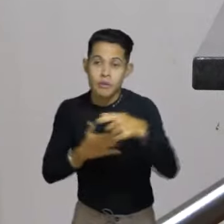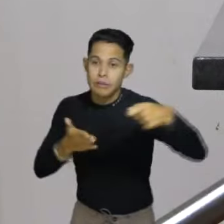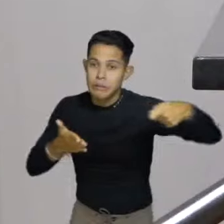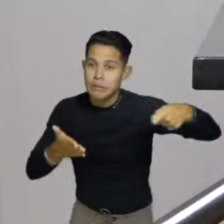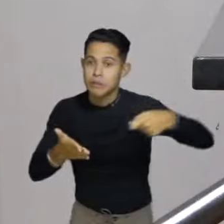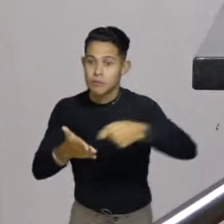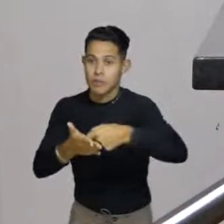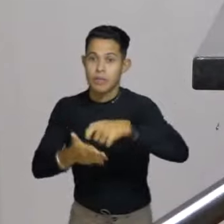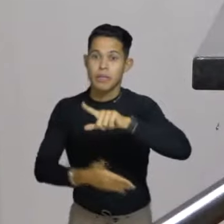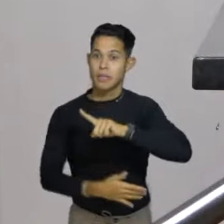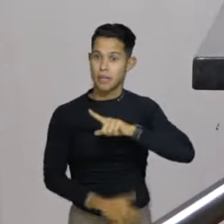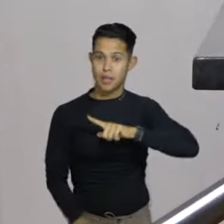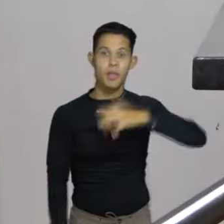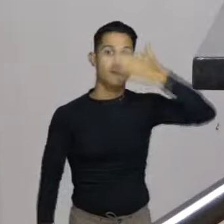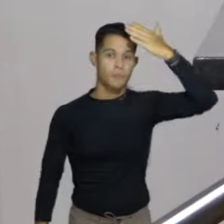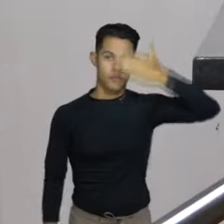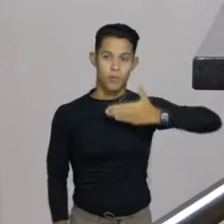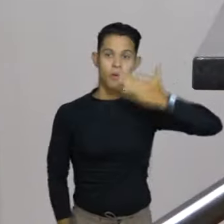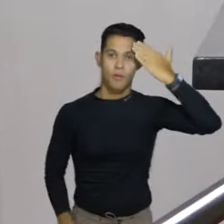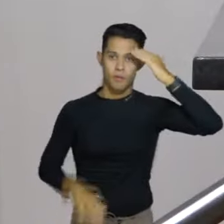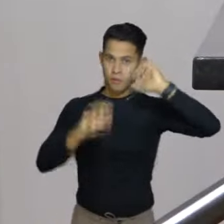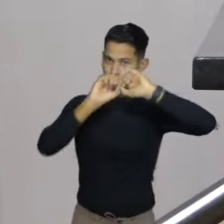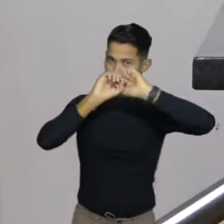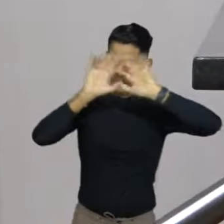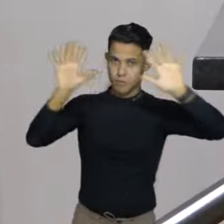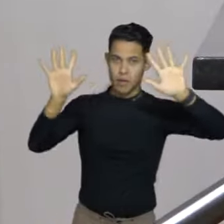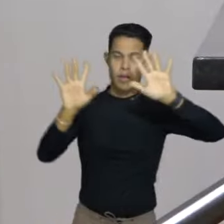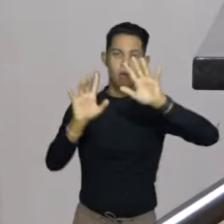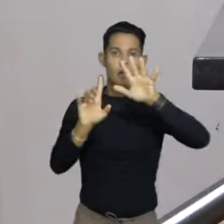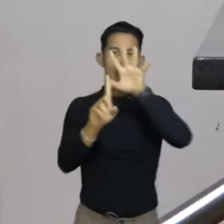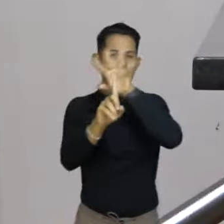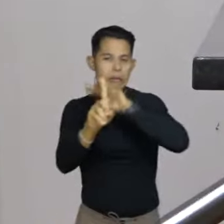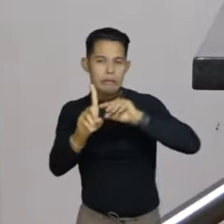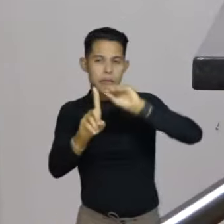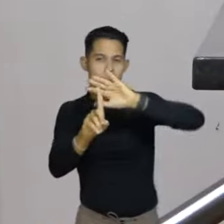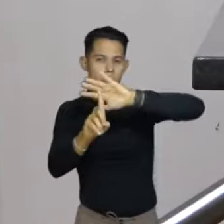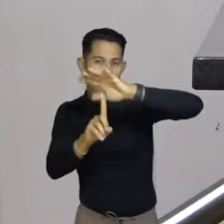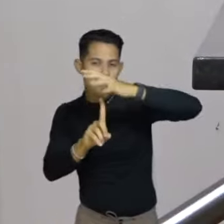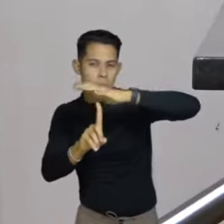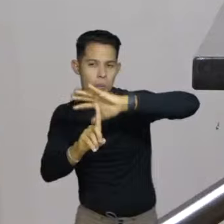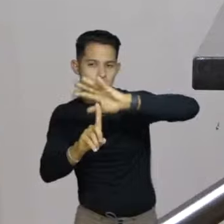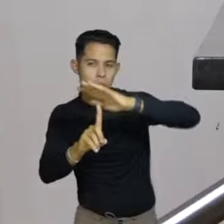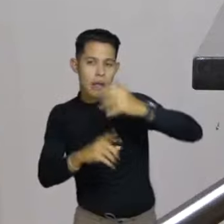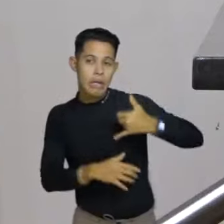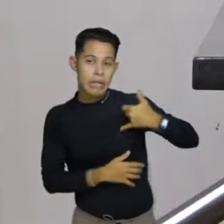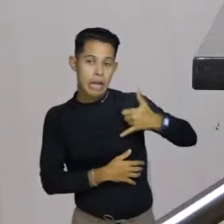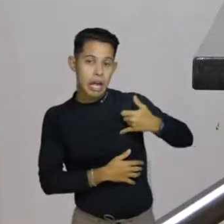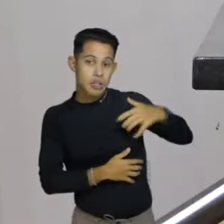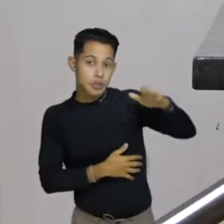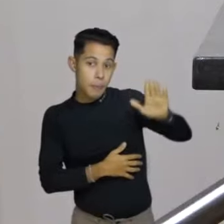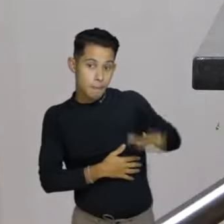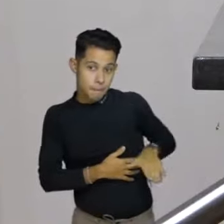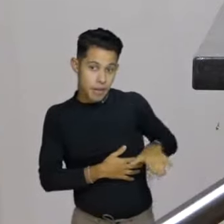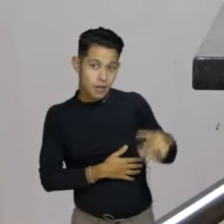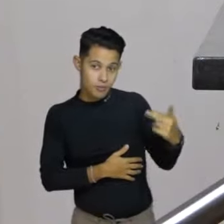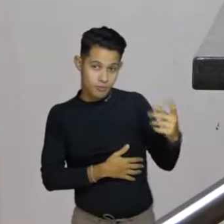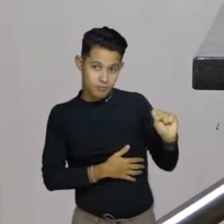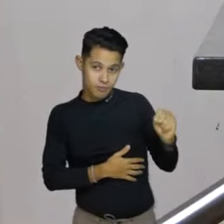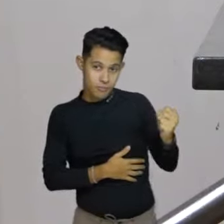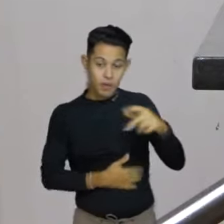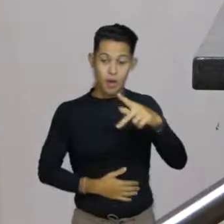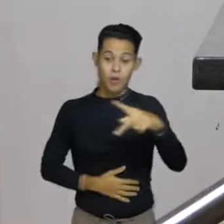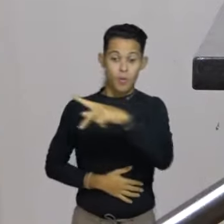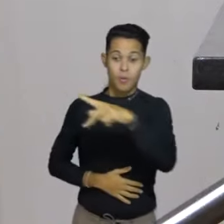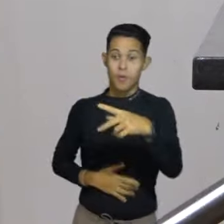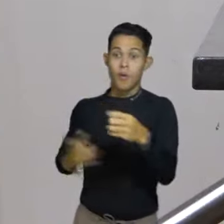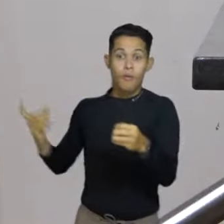Provas Claras de assédio de vulnerável de menor de idade e o professor poucos dias